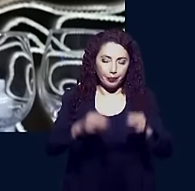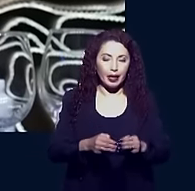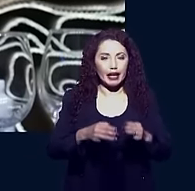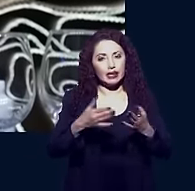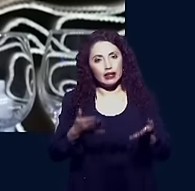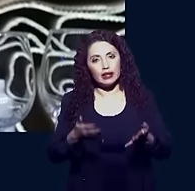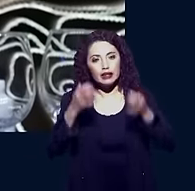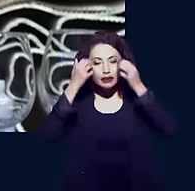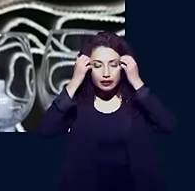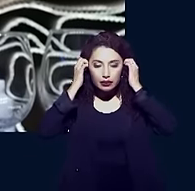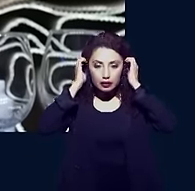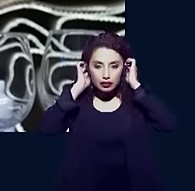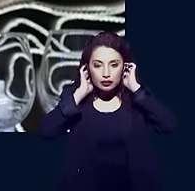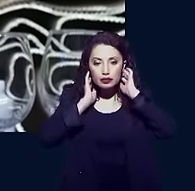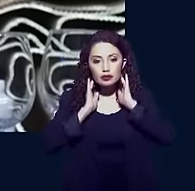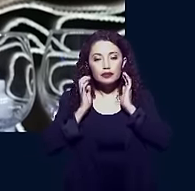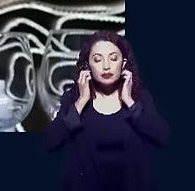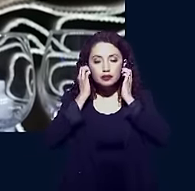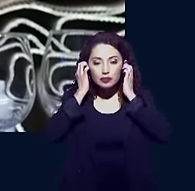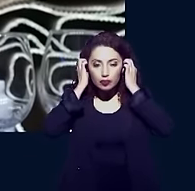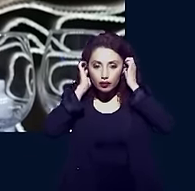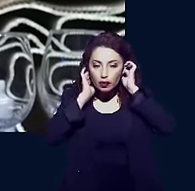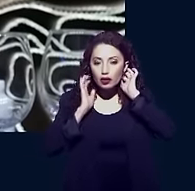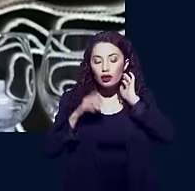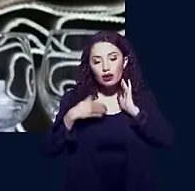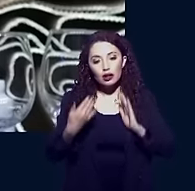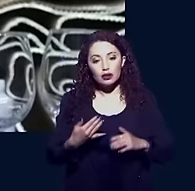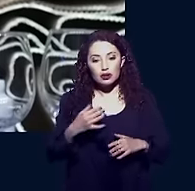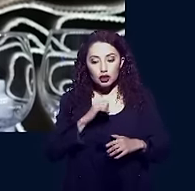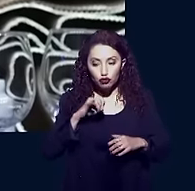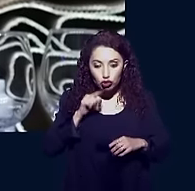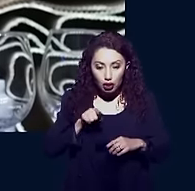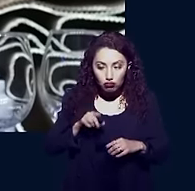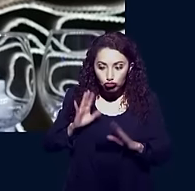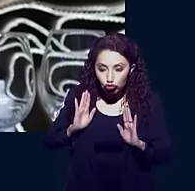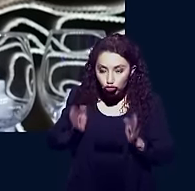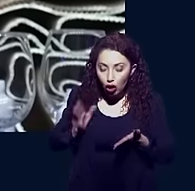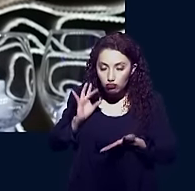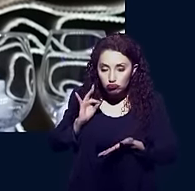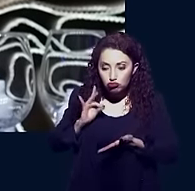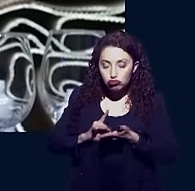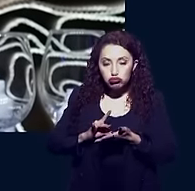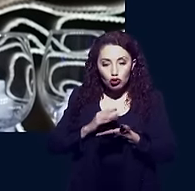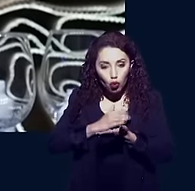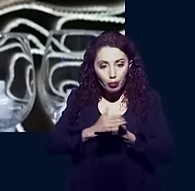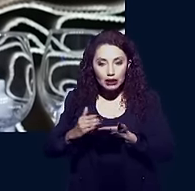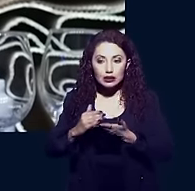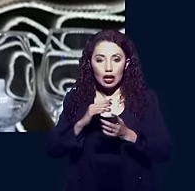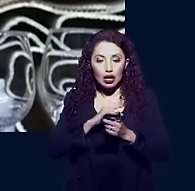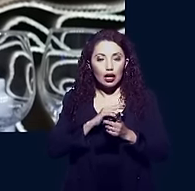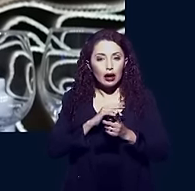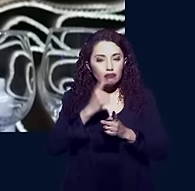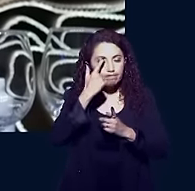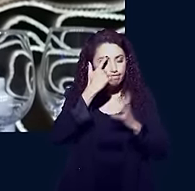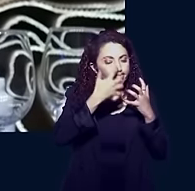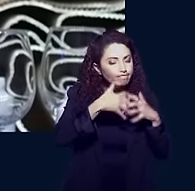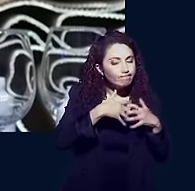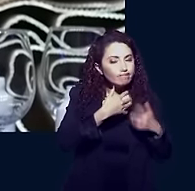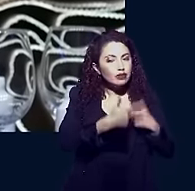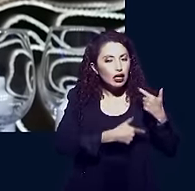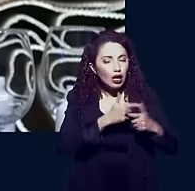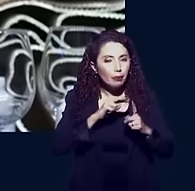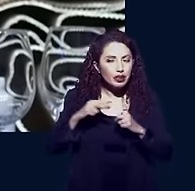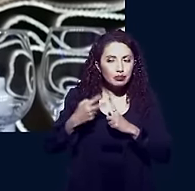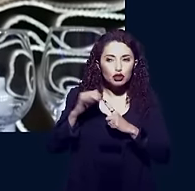o impacto que pode ter no Brasil do fato de se você tiver de fato começado a perspectiva de o juro lá fora esteja no topo no curto